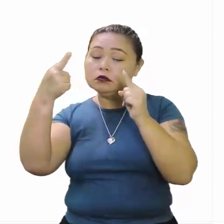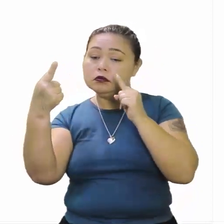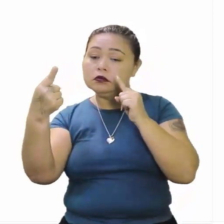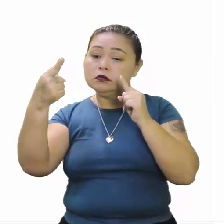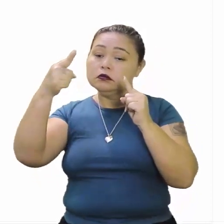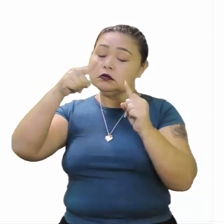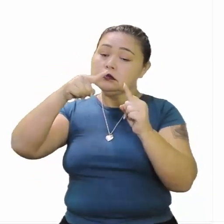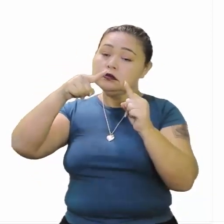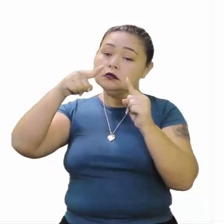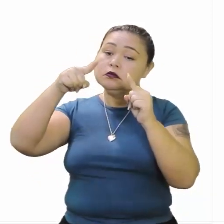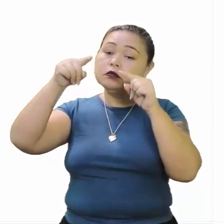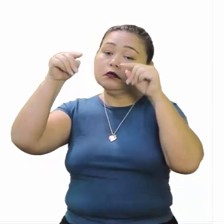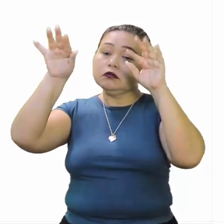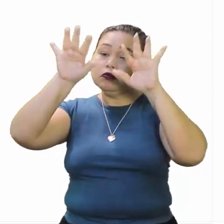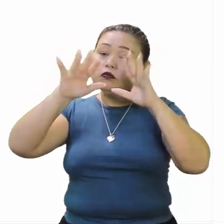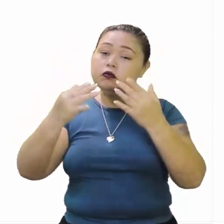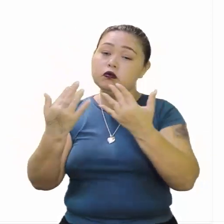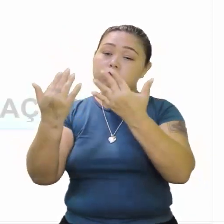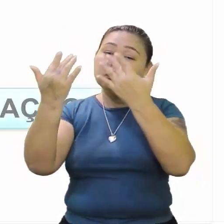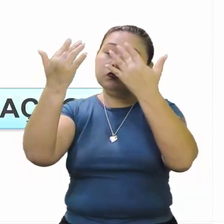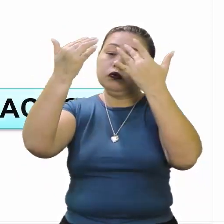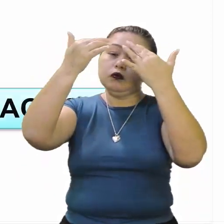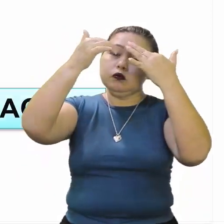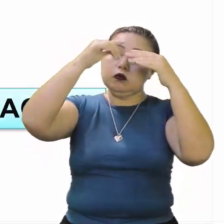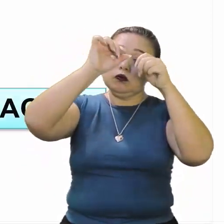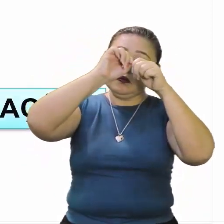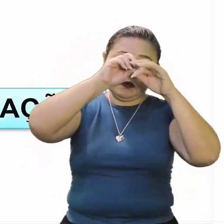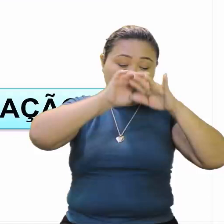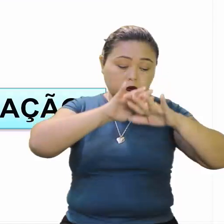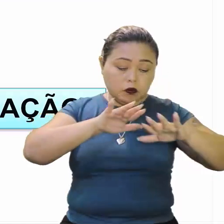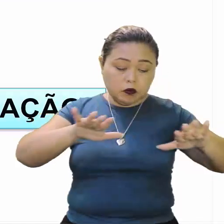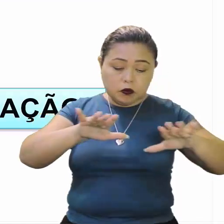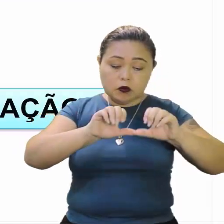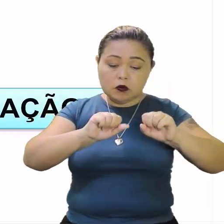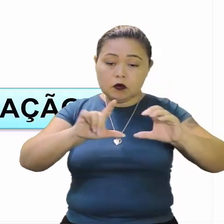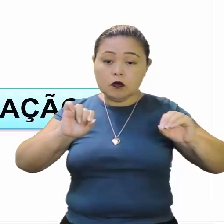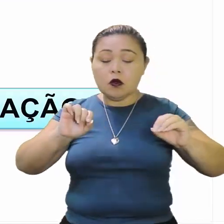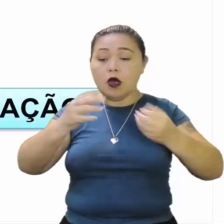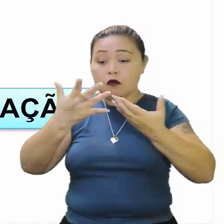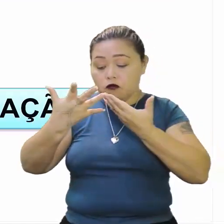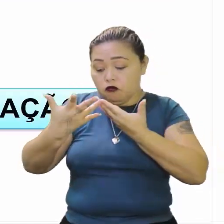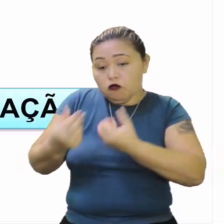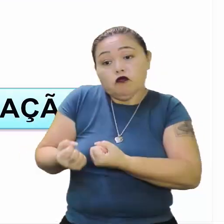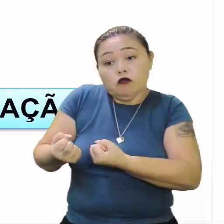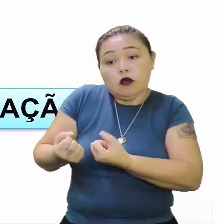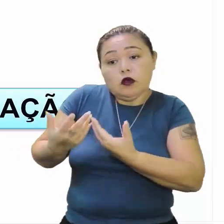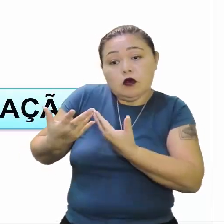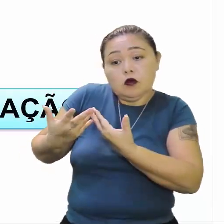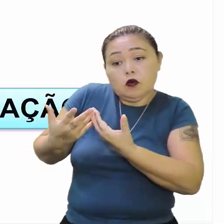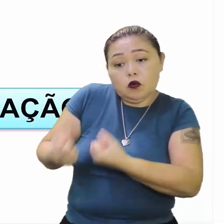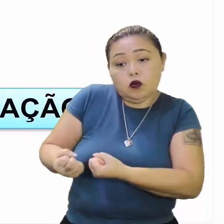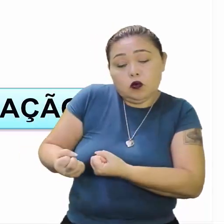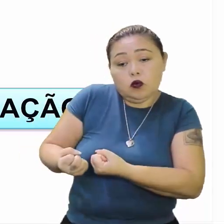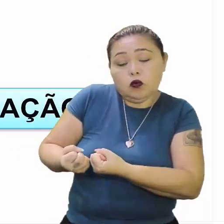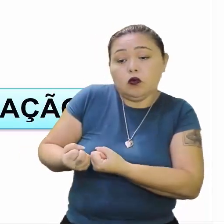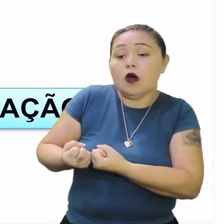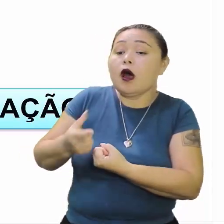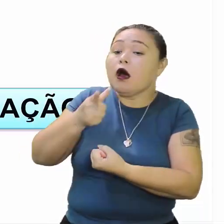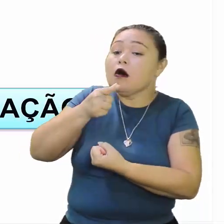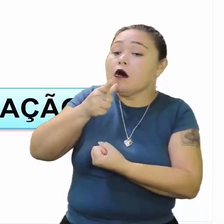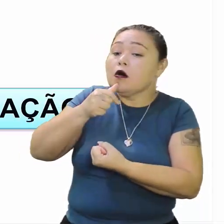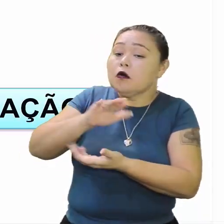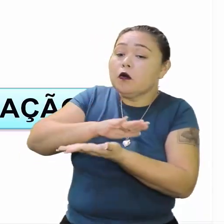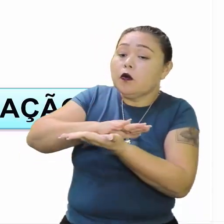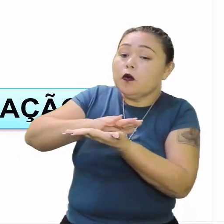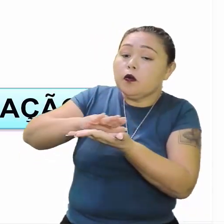está caindo sobre o solo, tá? Nós temos a infiltração, que através da água se